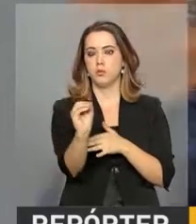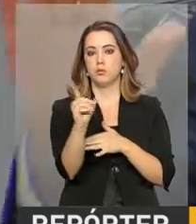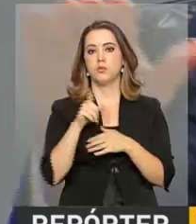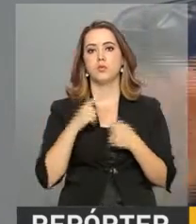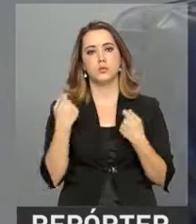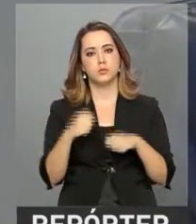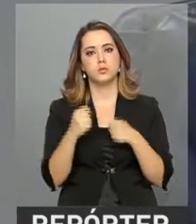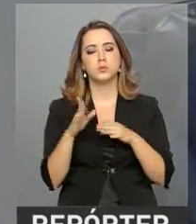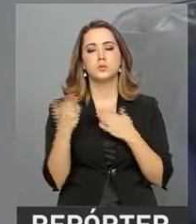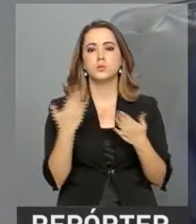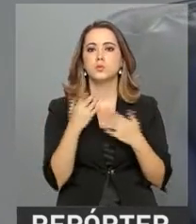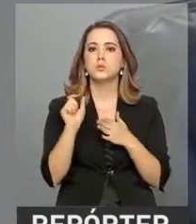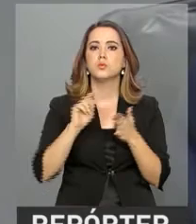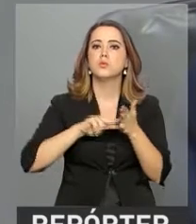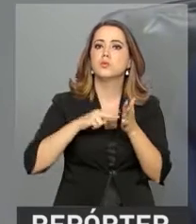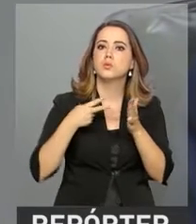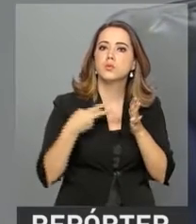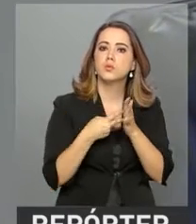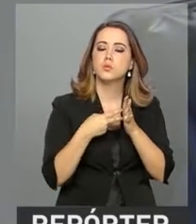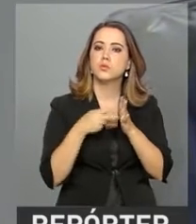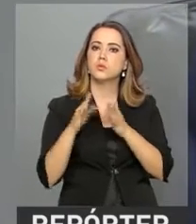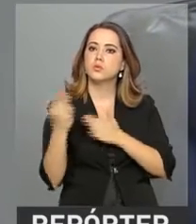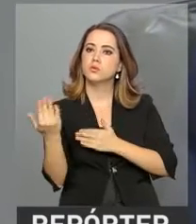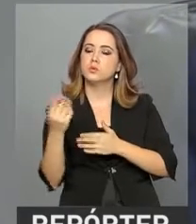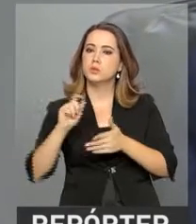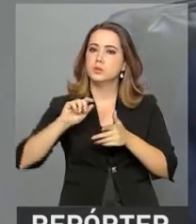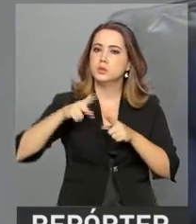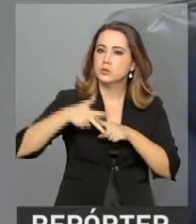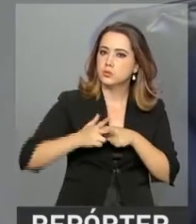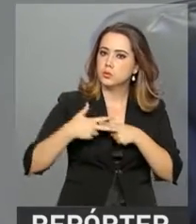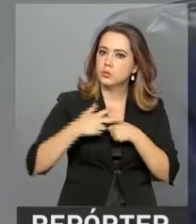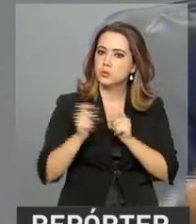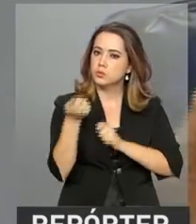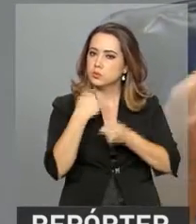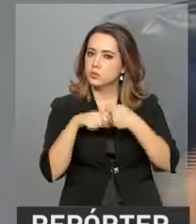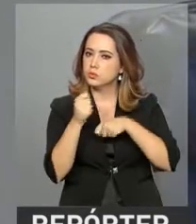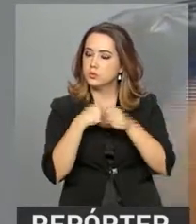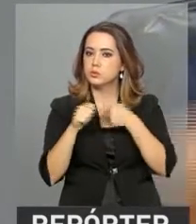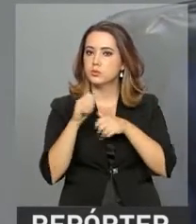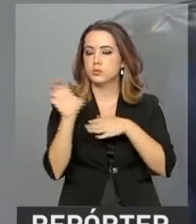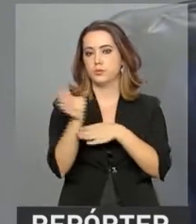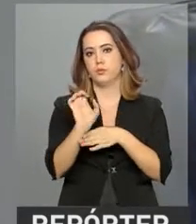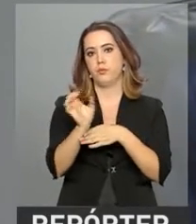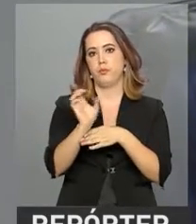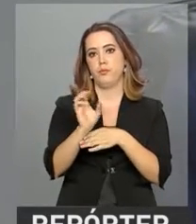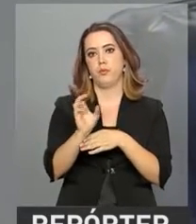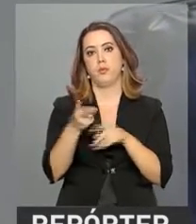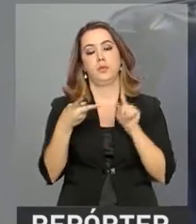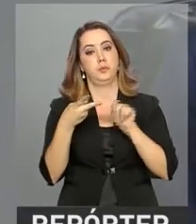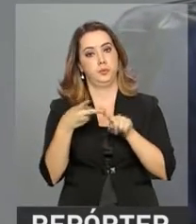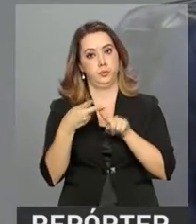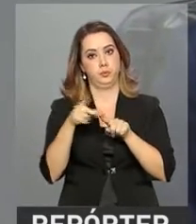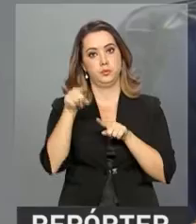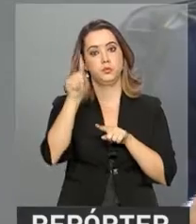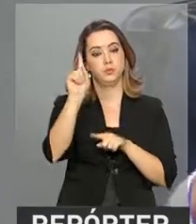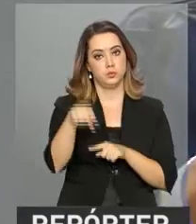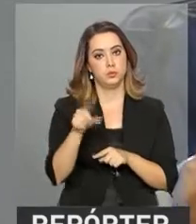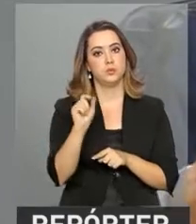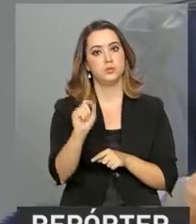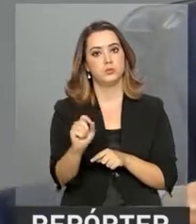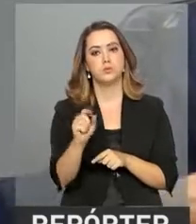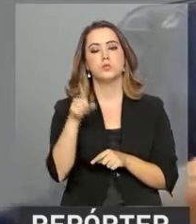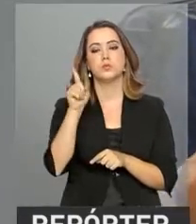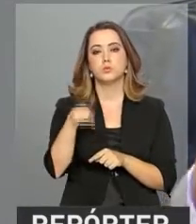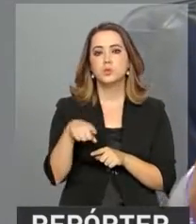caracteriza o ajuste fiscal do estado agora é esta segurança segunda quando a partida é algo